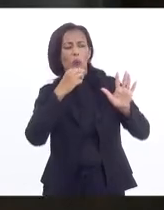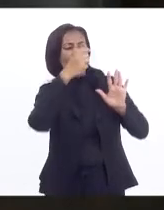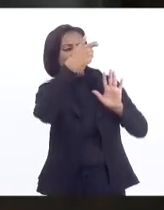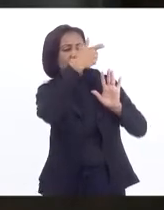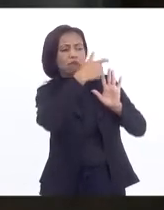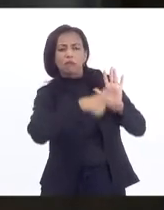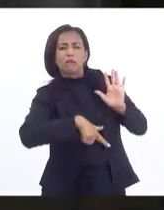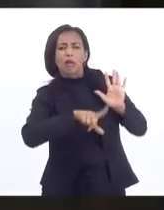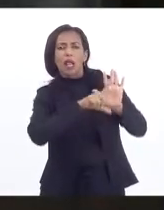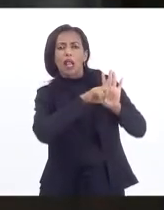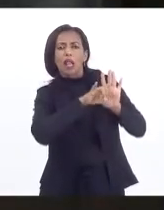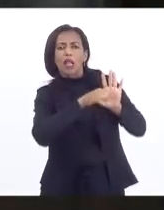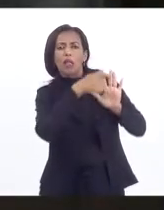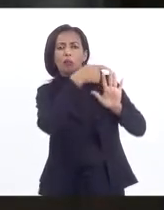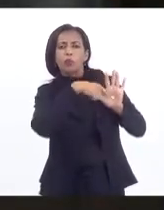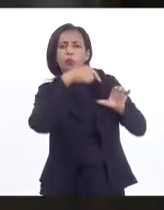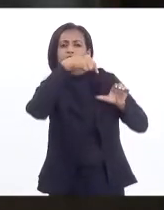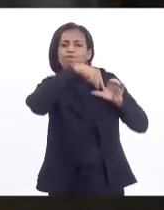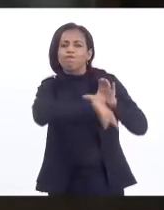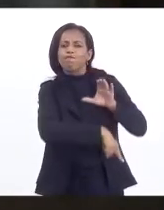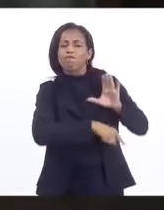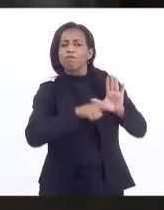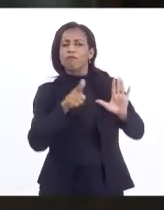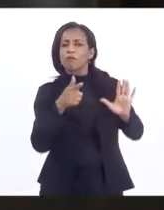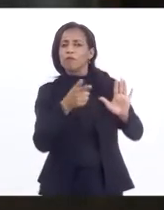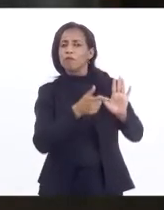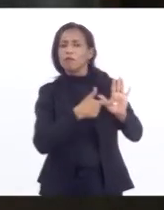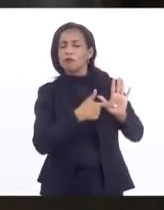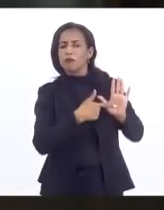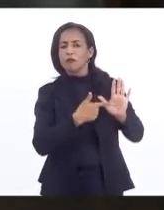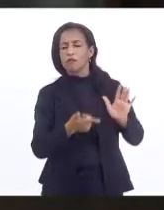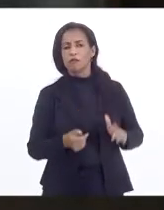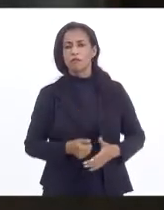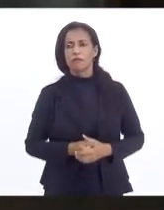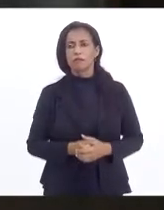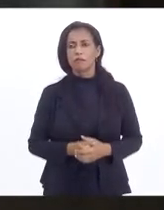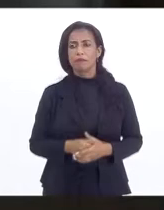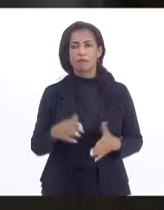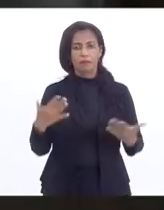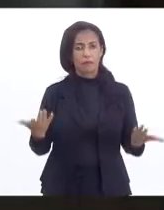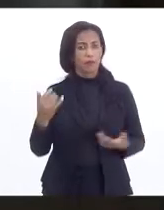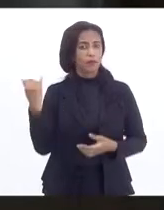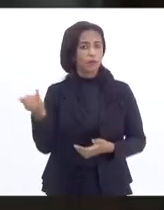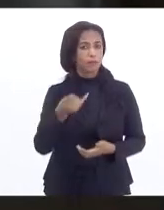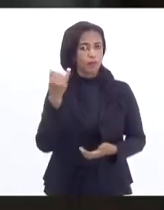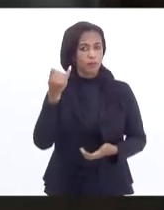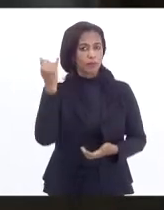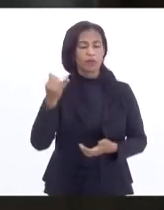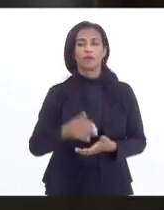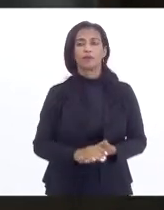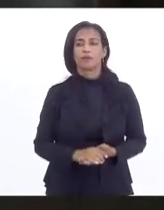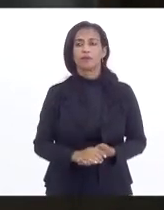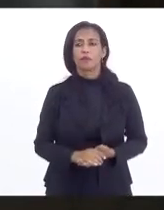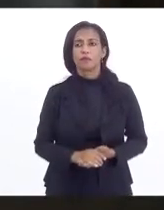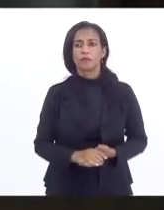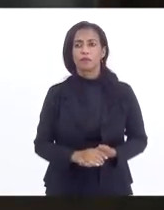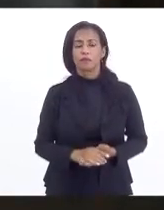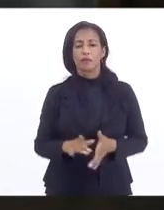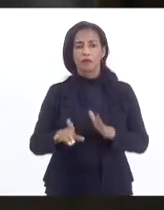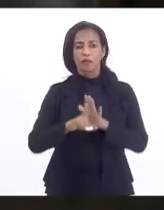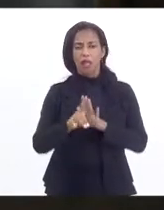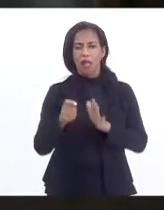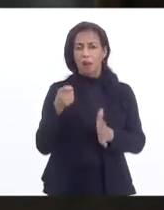mas não sabe aprofundar essa legislação. Então, é importante que, além